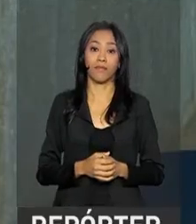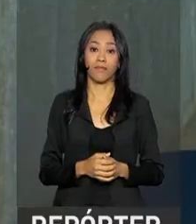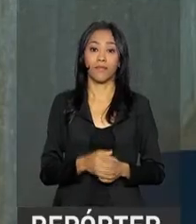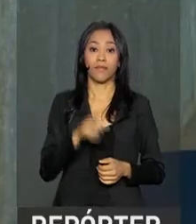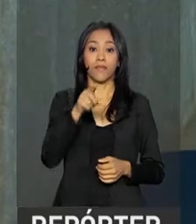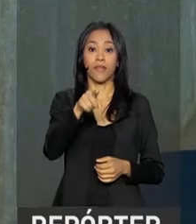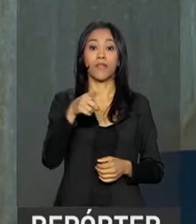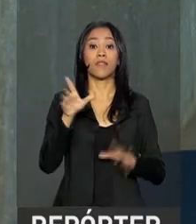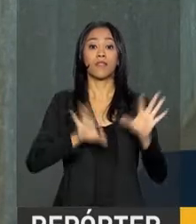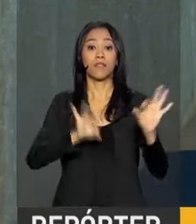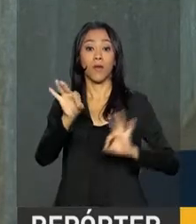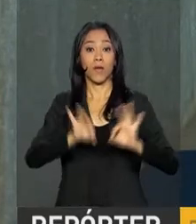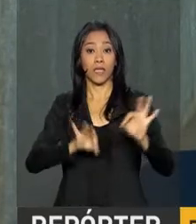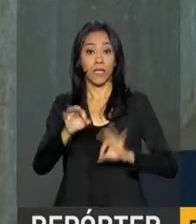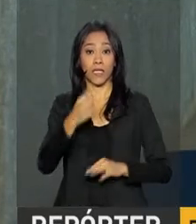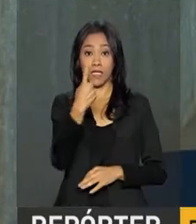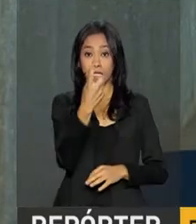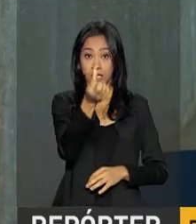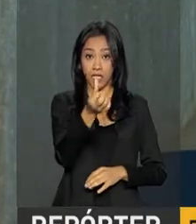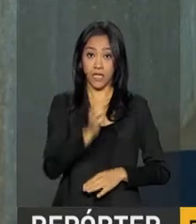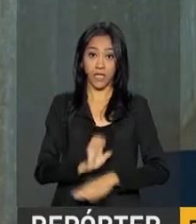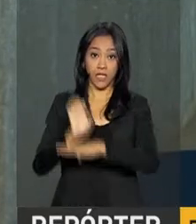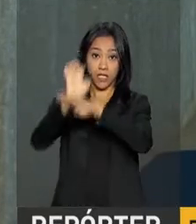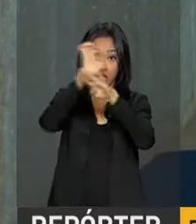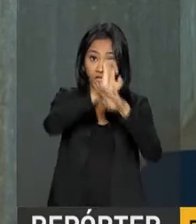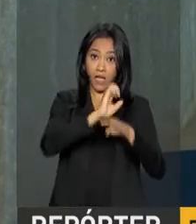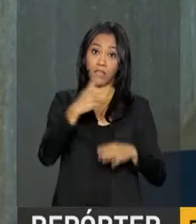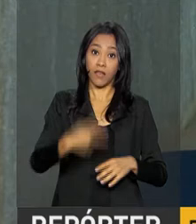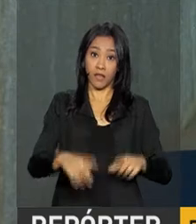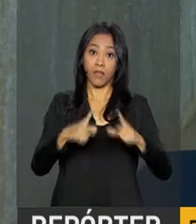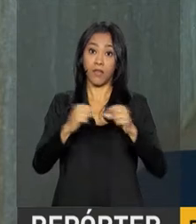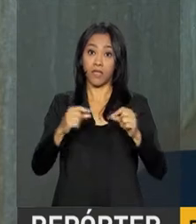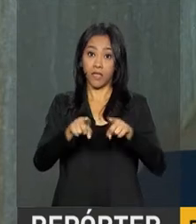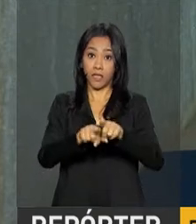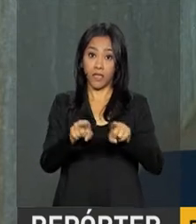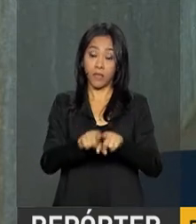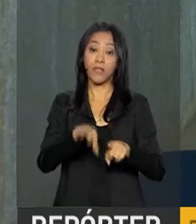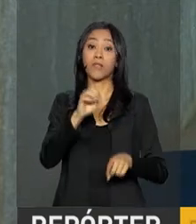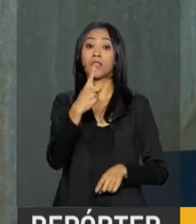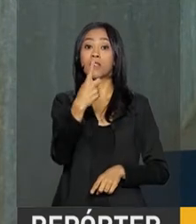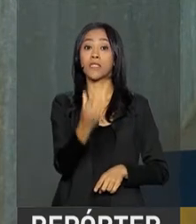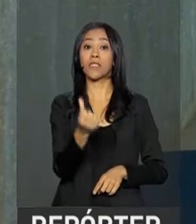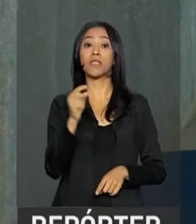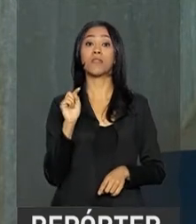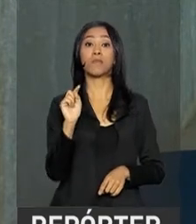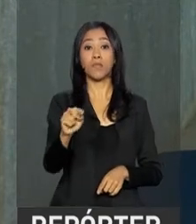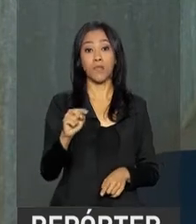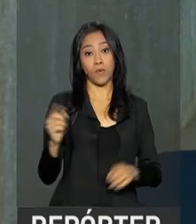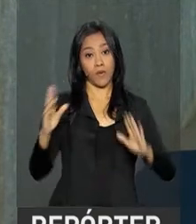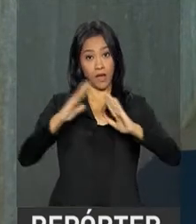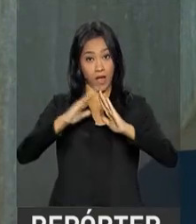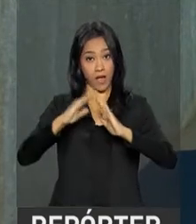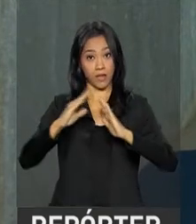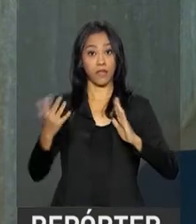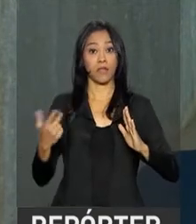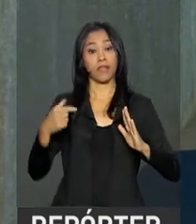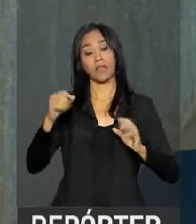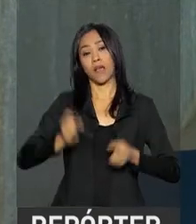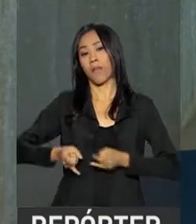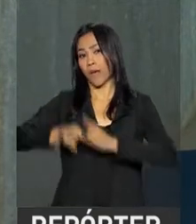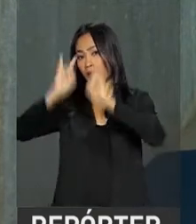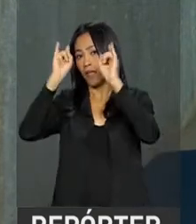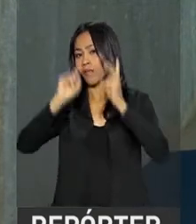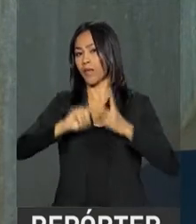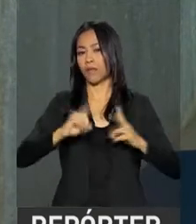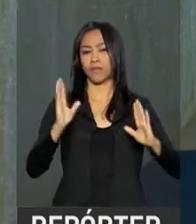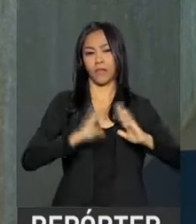evento está sendo realizado em 16 estados e no distrito federal são 16 mil imóveis oferecidos entre apartamentos casas